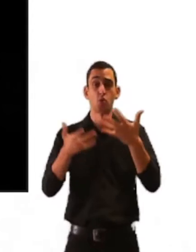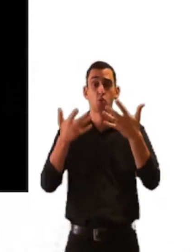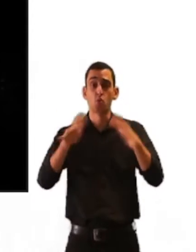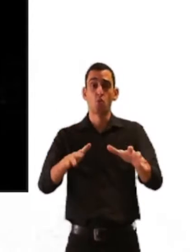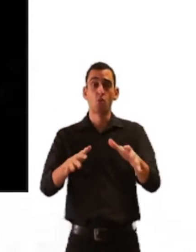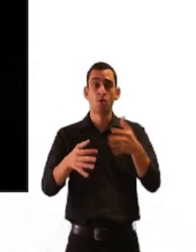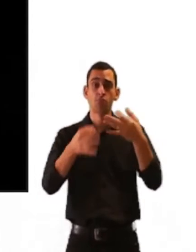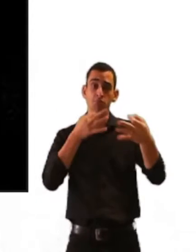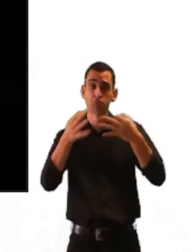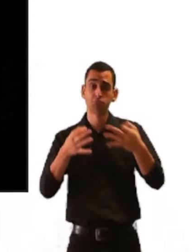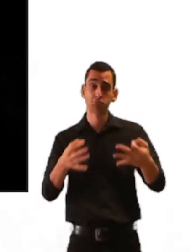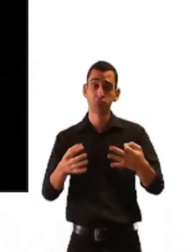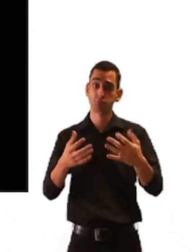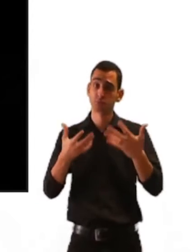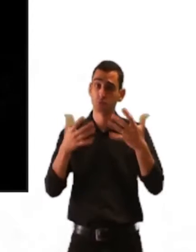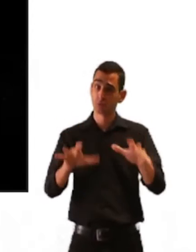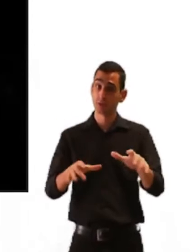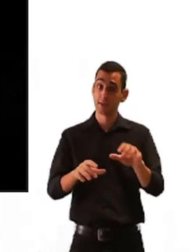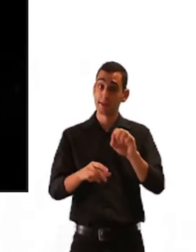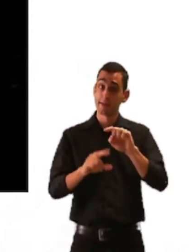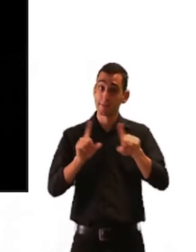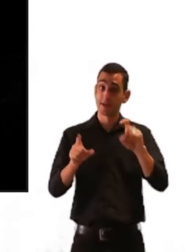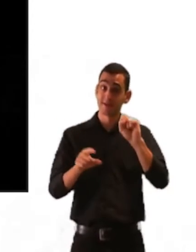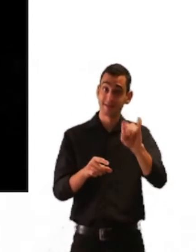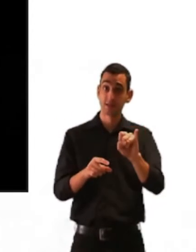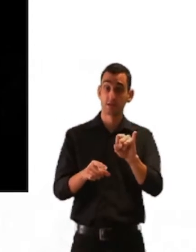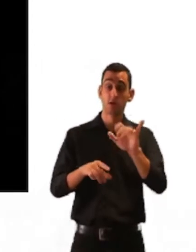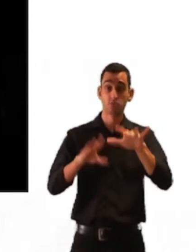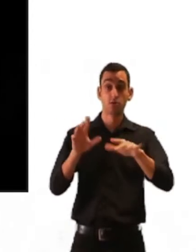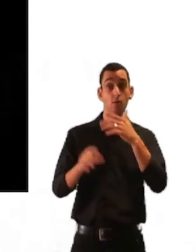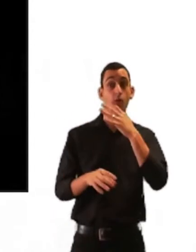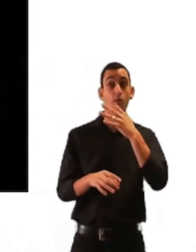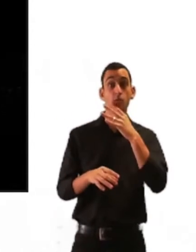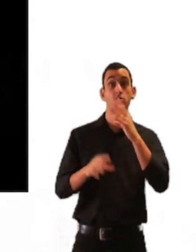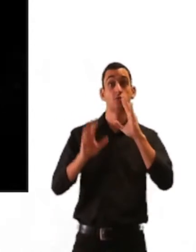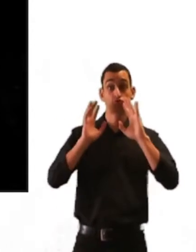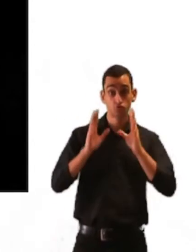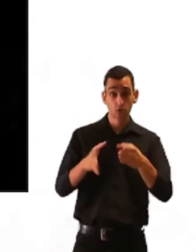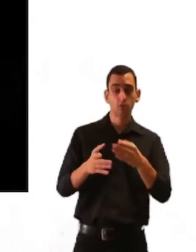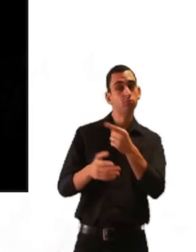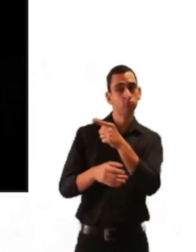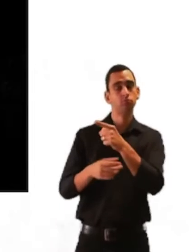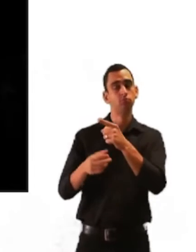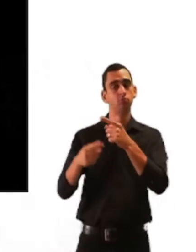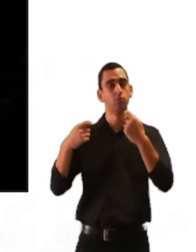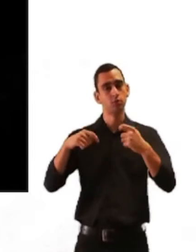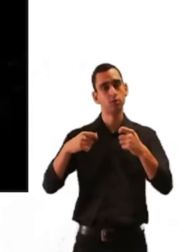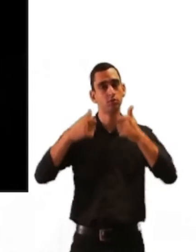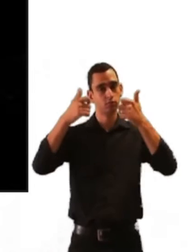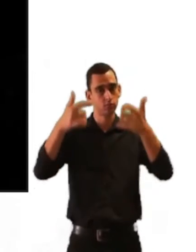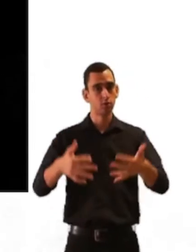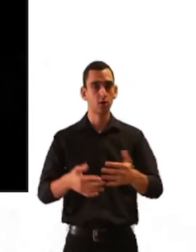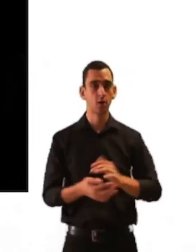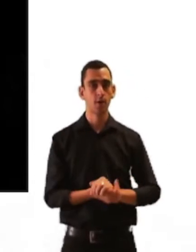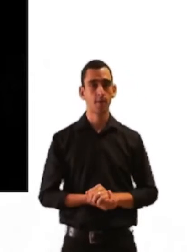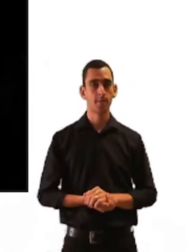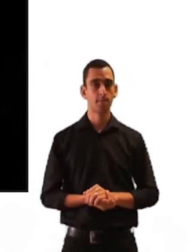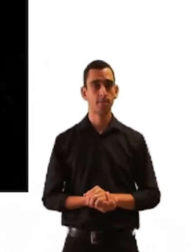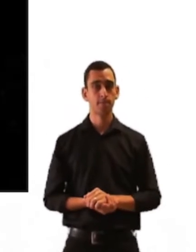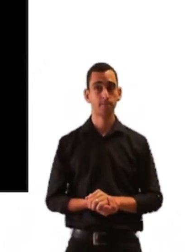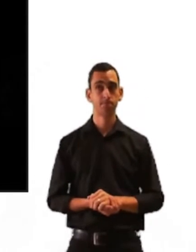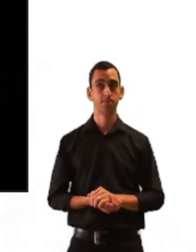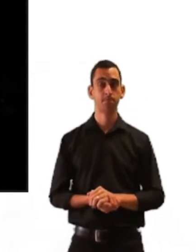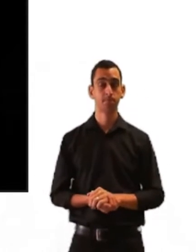manifestou, salvo se dela o destinatário tinha conhecimento. Então, o ponto aqui é o